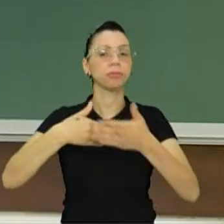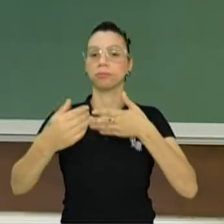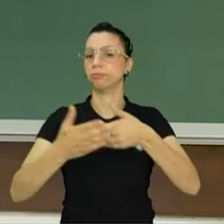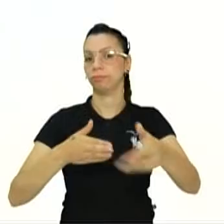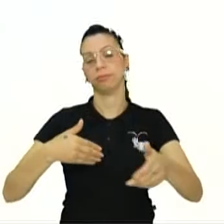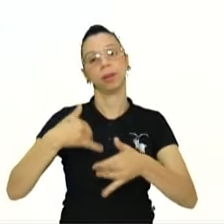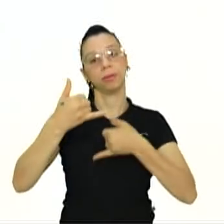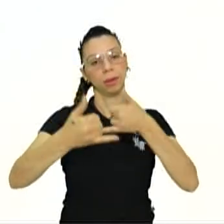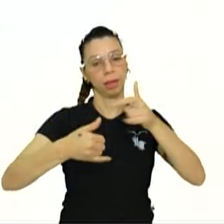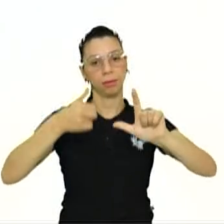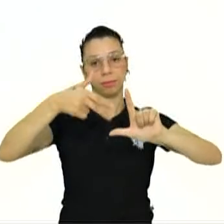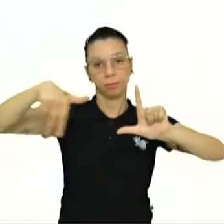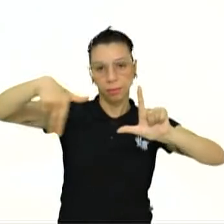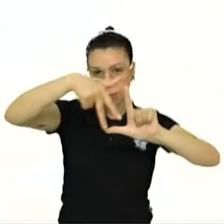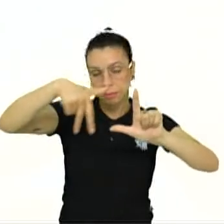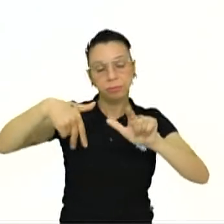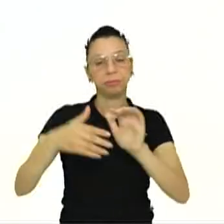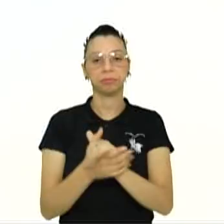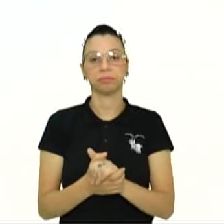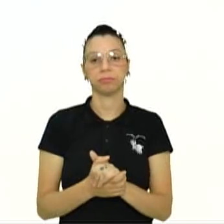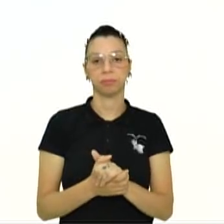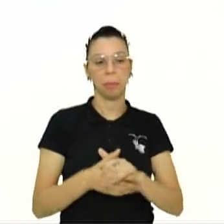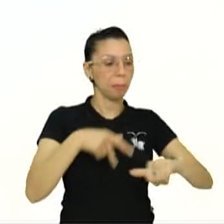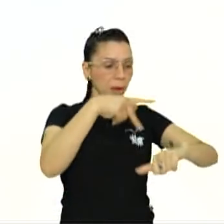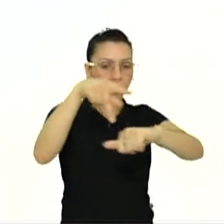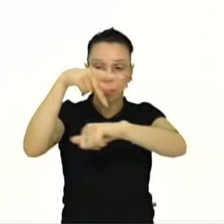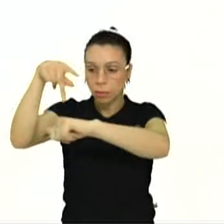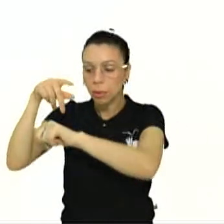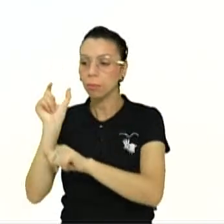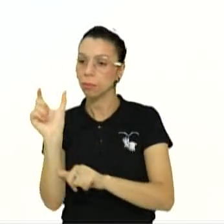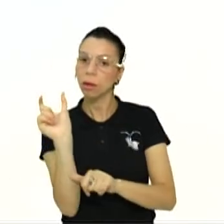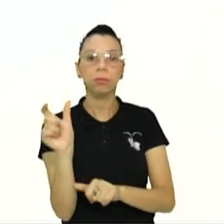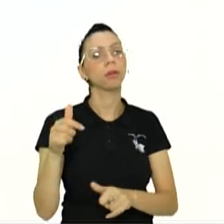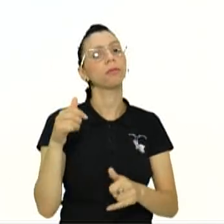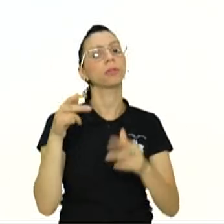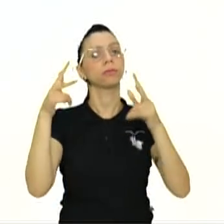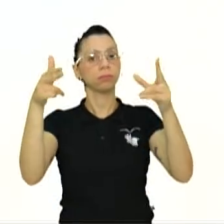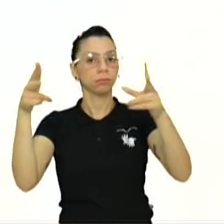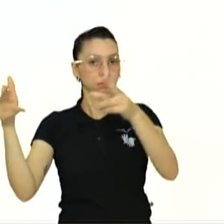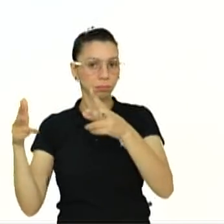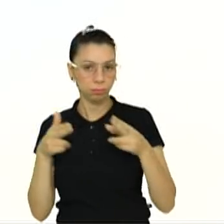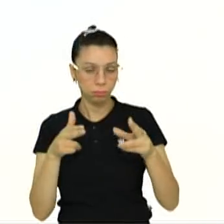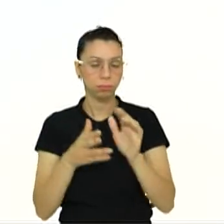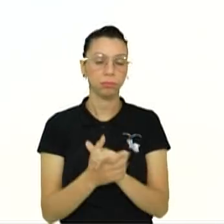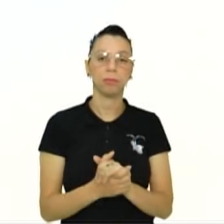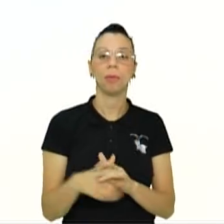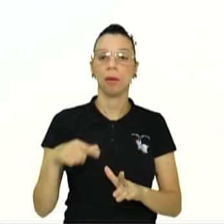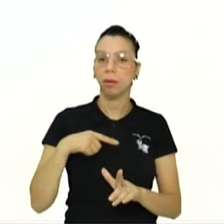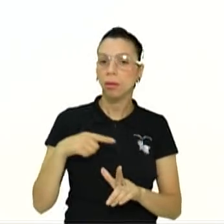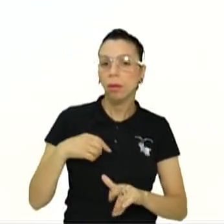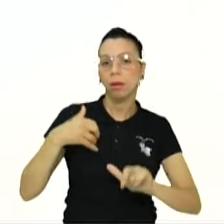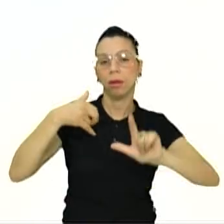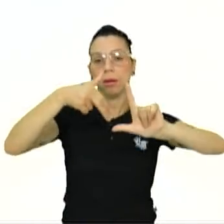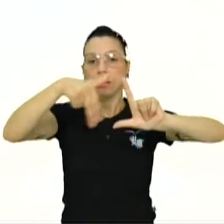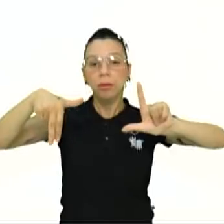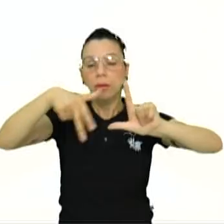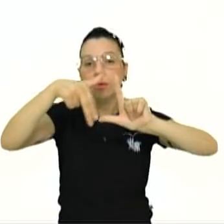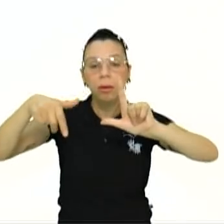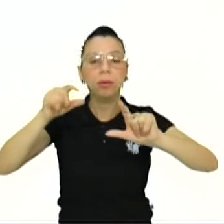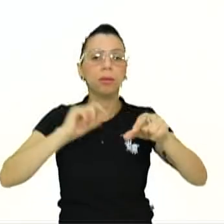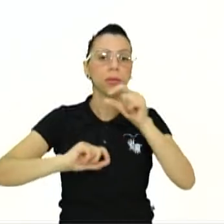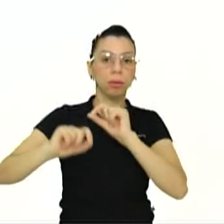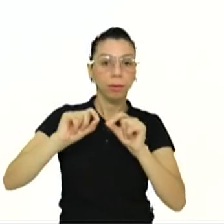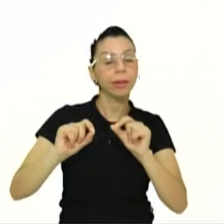animação, não importa o país. Muitas animações japonesas possuem sua versão